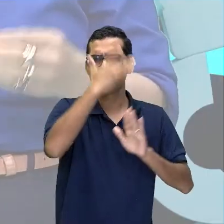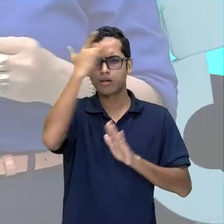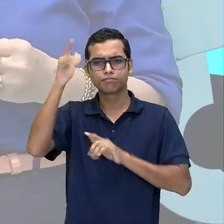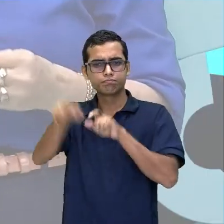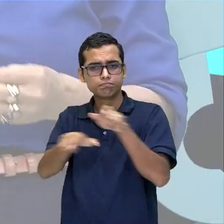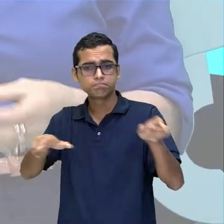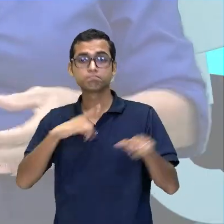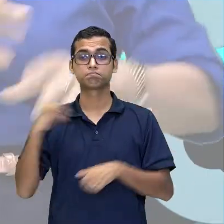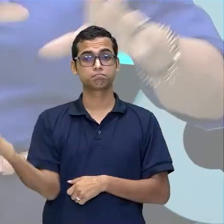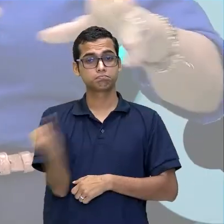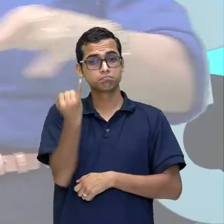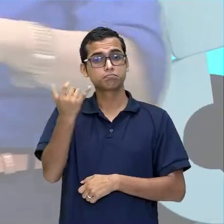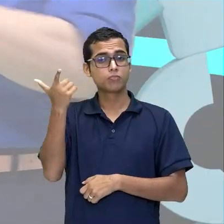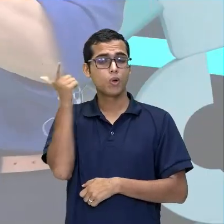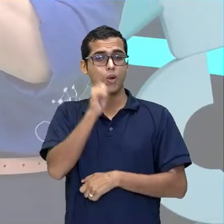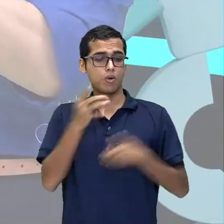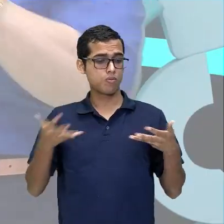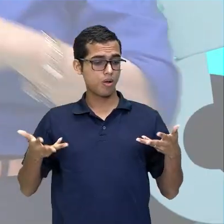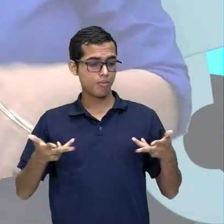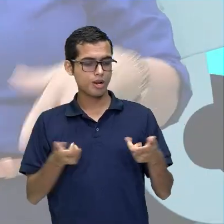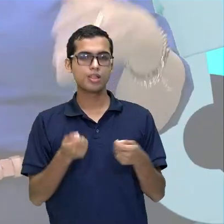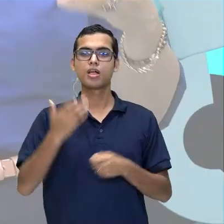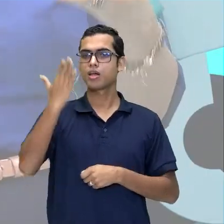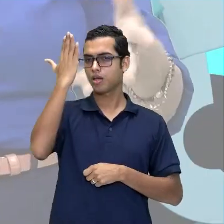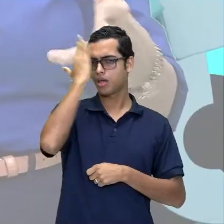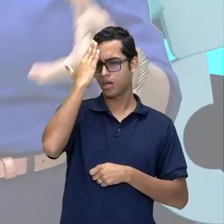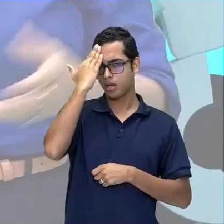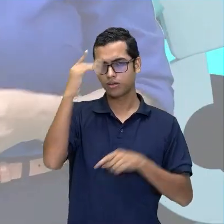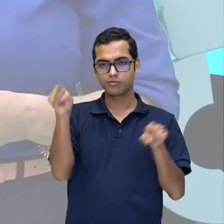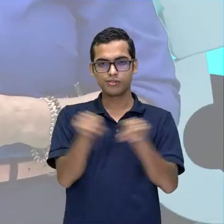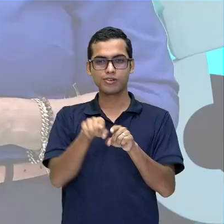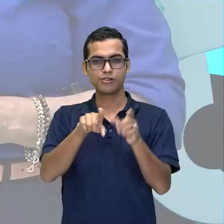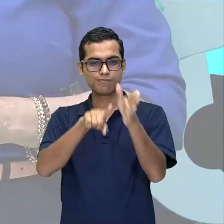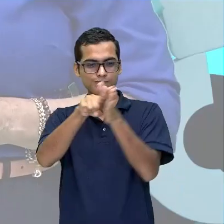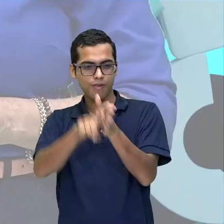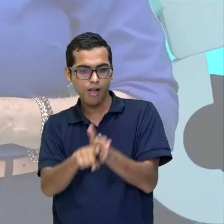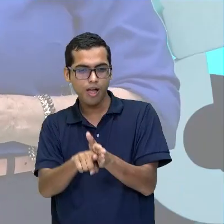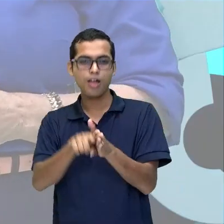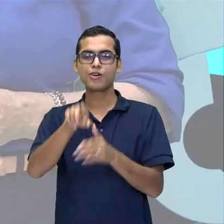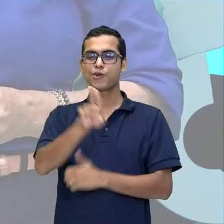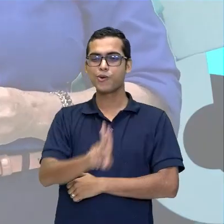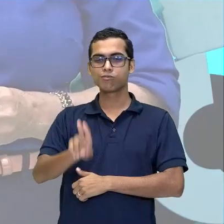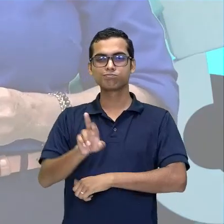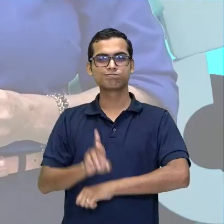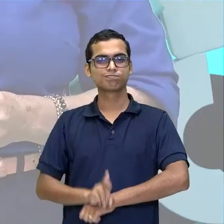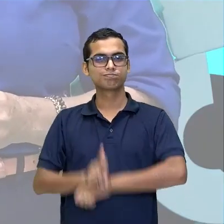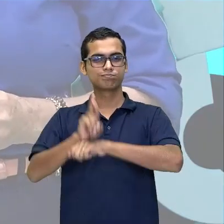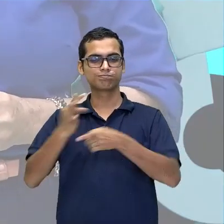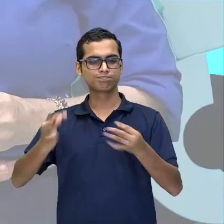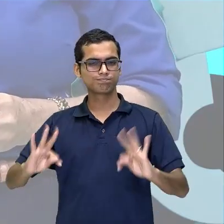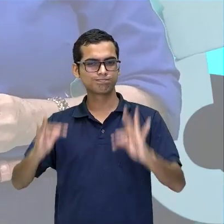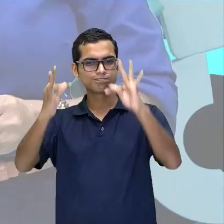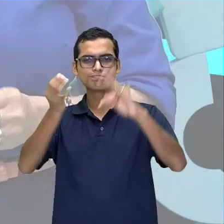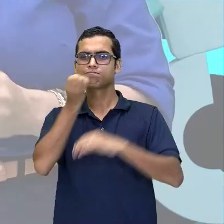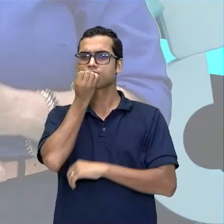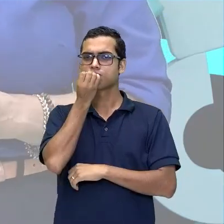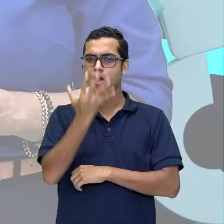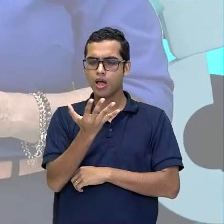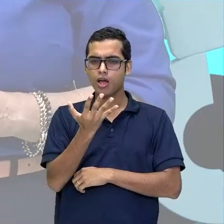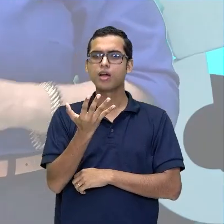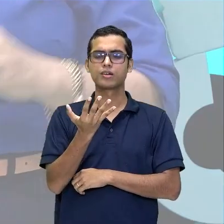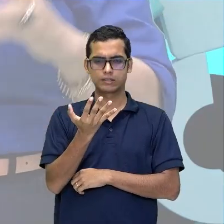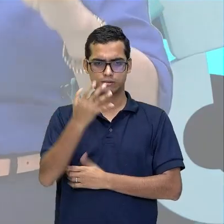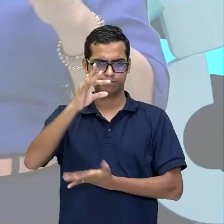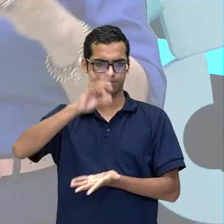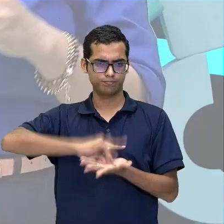habilidades necessárias para navegar e utilizar essas tecnologias de maneira